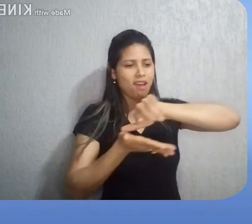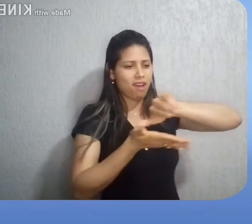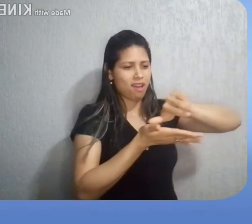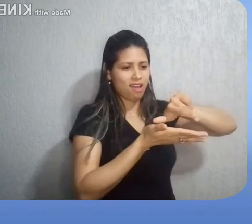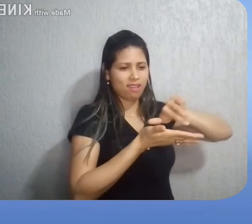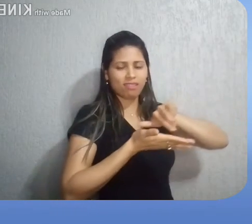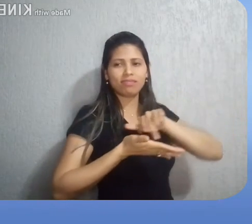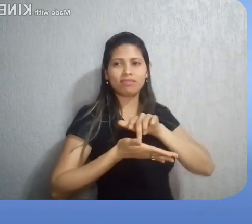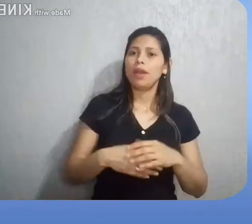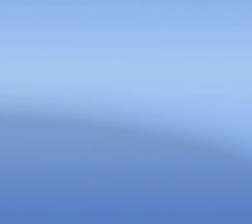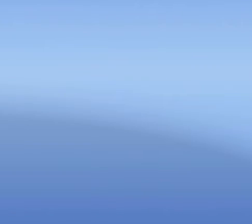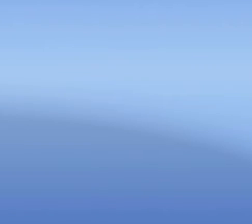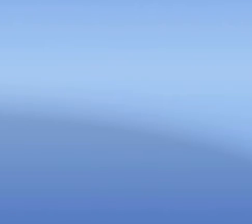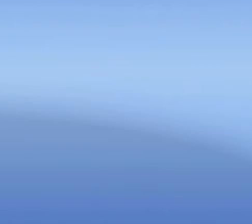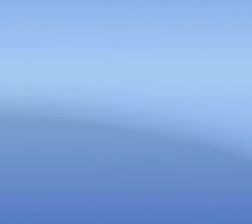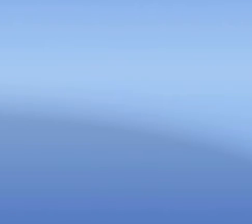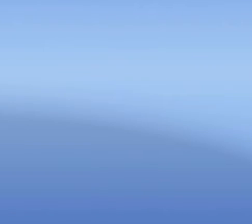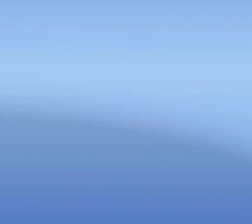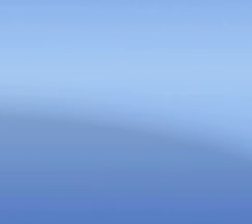qual das ilhas.